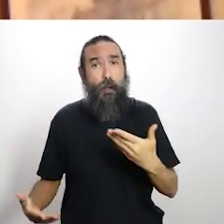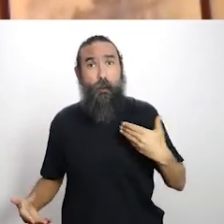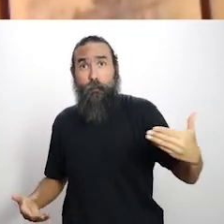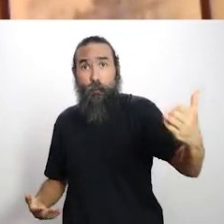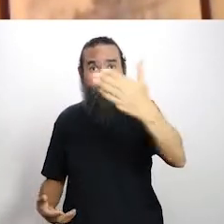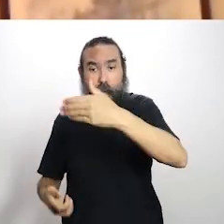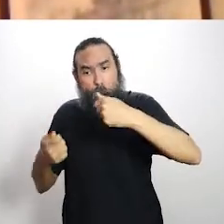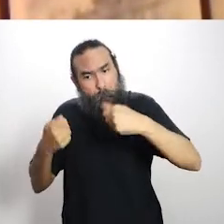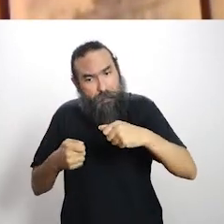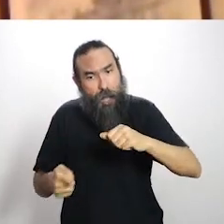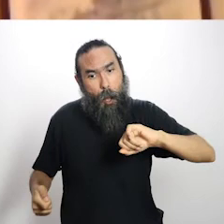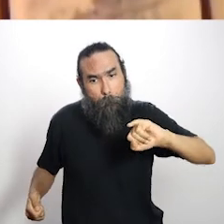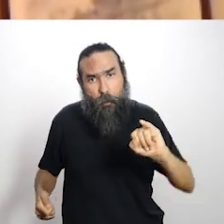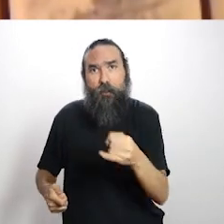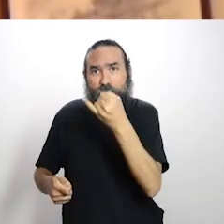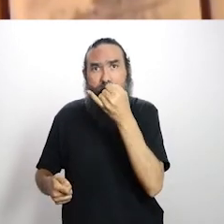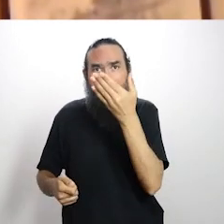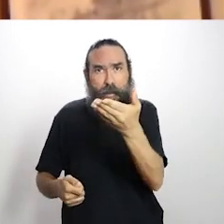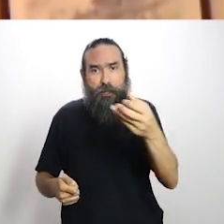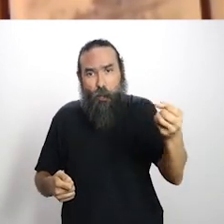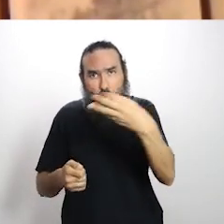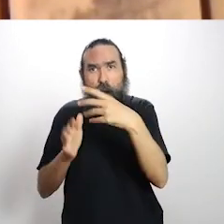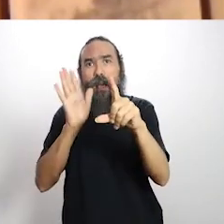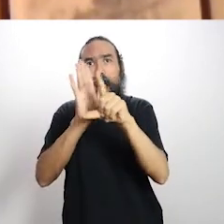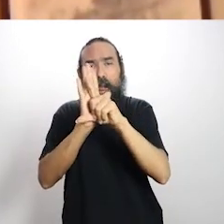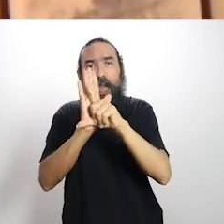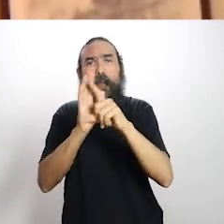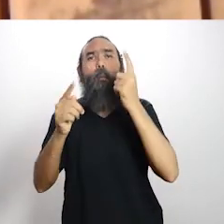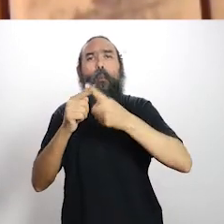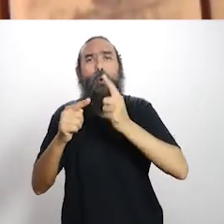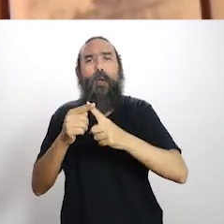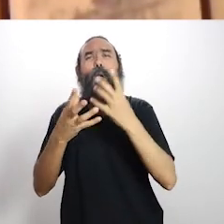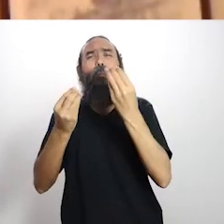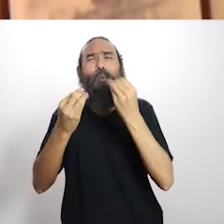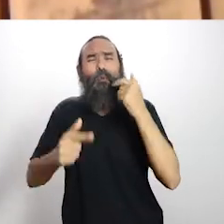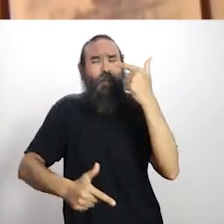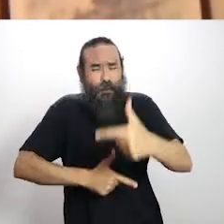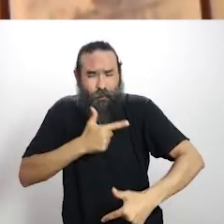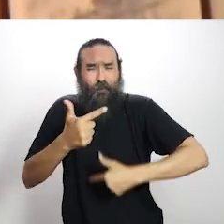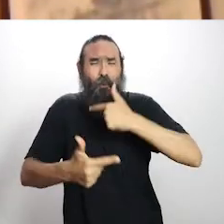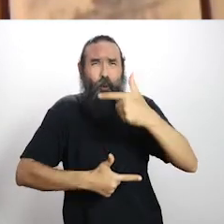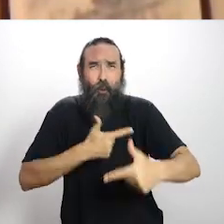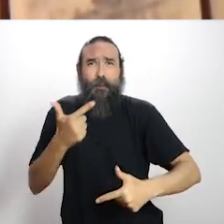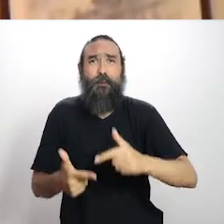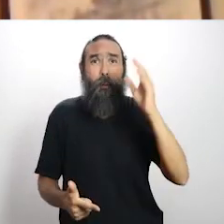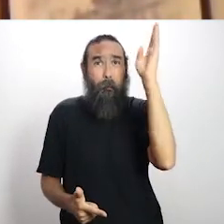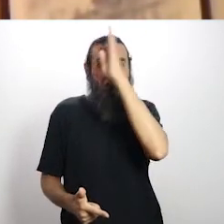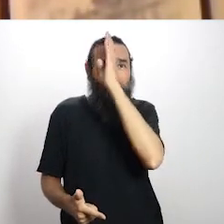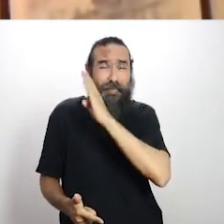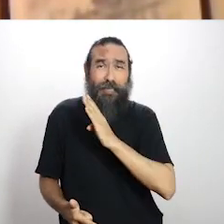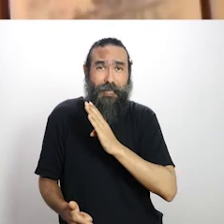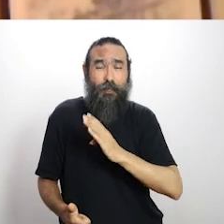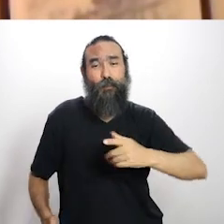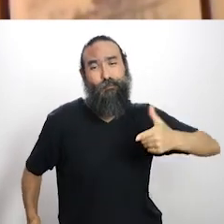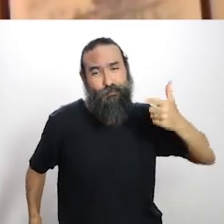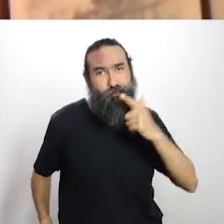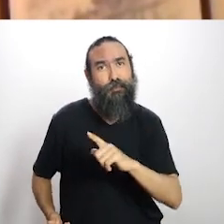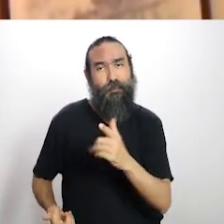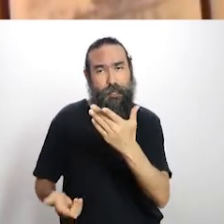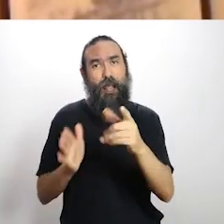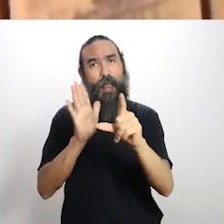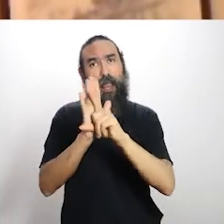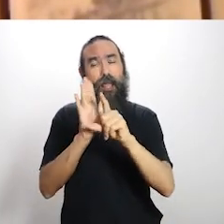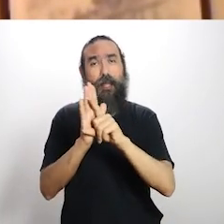momento não deu um exemplo para o povo brasileiro como um todo até de saída desse labirinto desse abismo